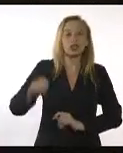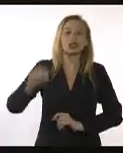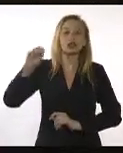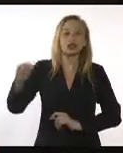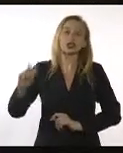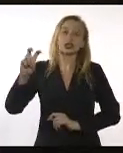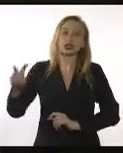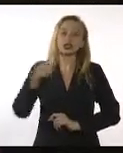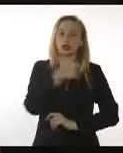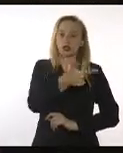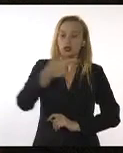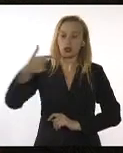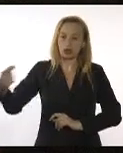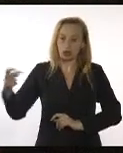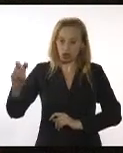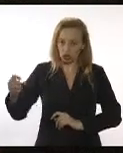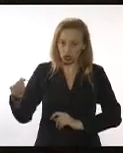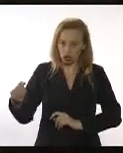1885 de 2020